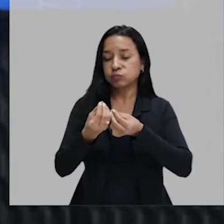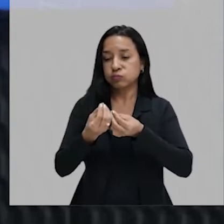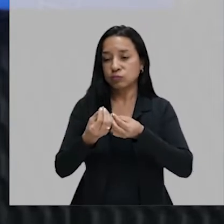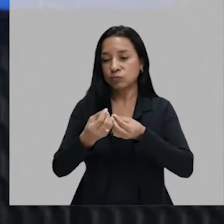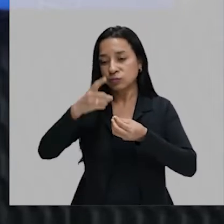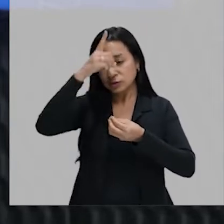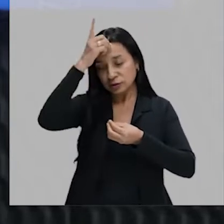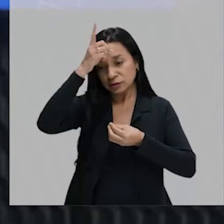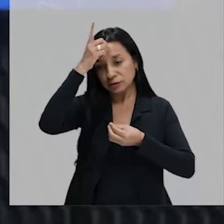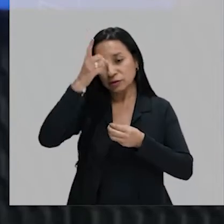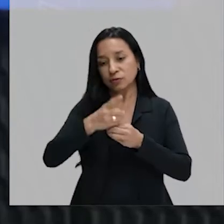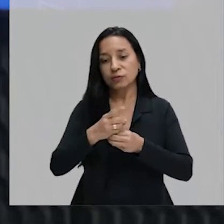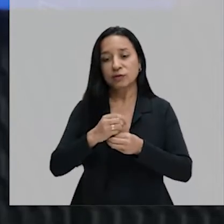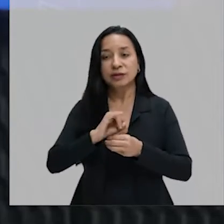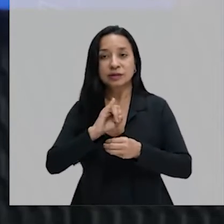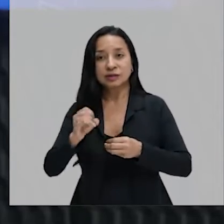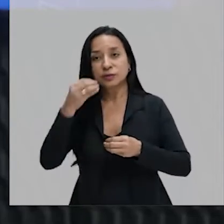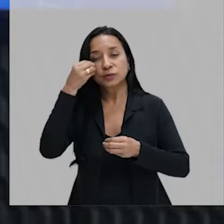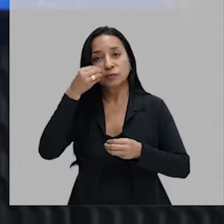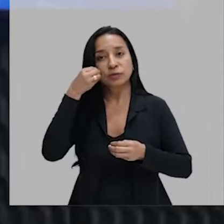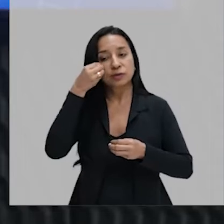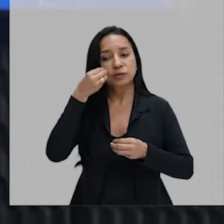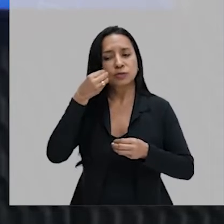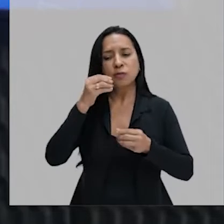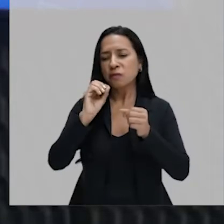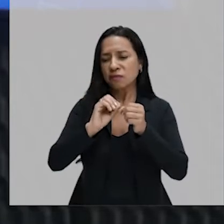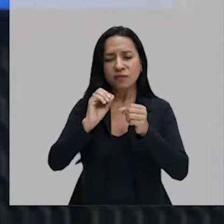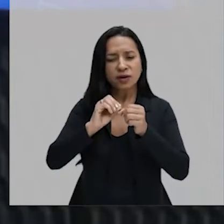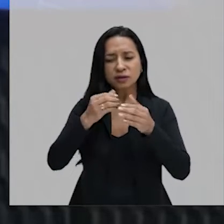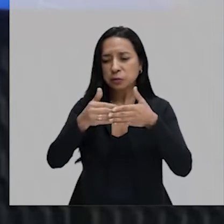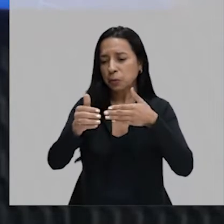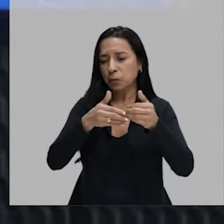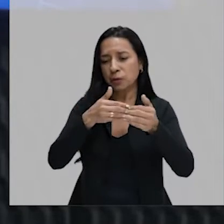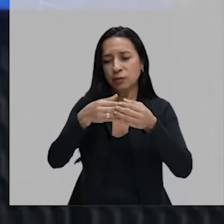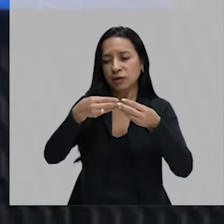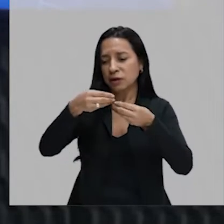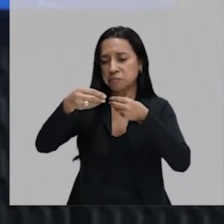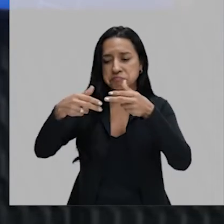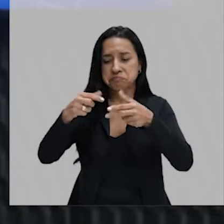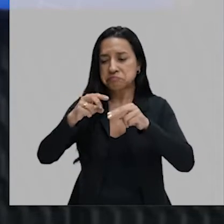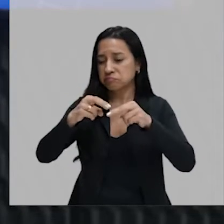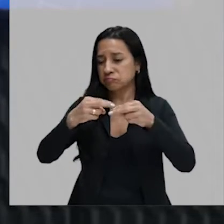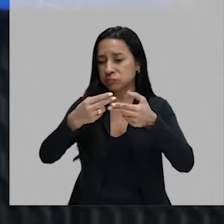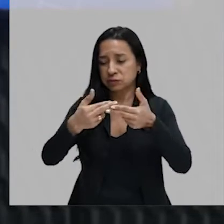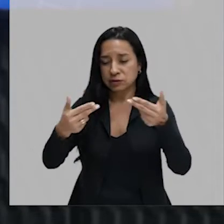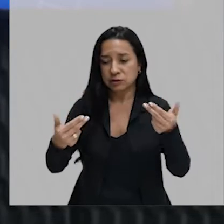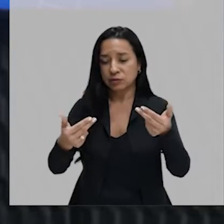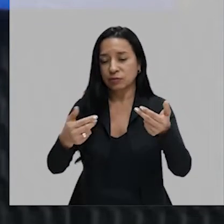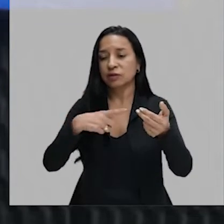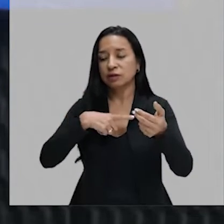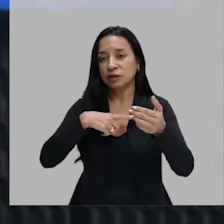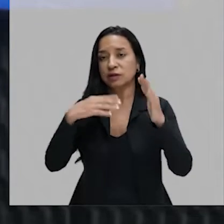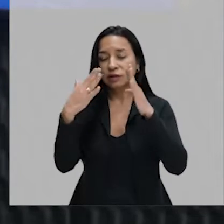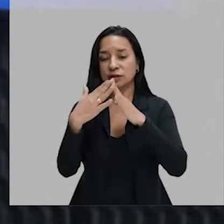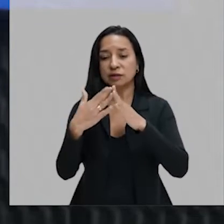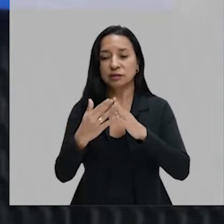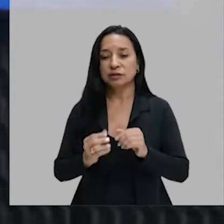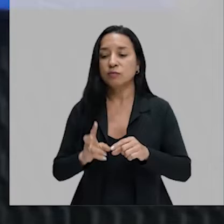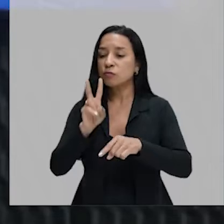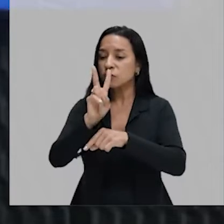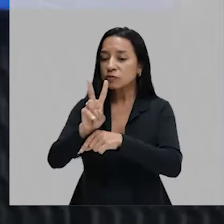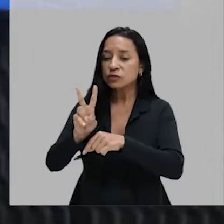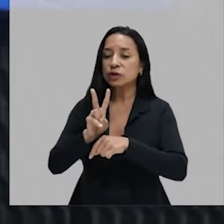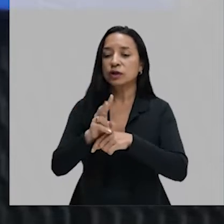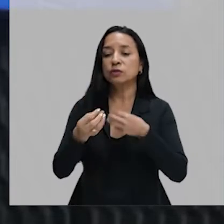não experimentou, faça. Até com meias e objetos que a gente tem em casa dá para fazer teatro de bonecos. E aí ele foi tombado